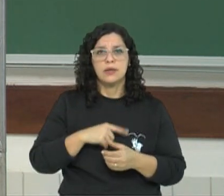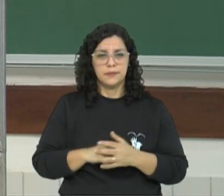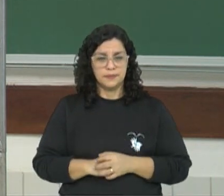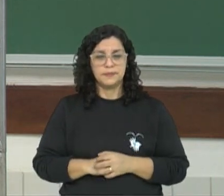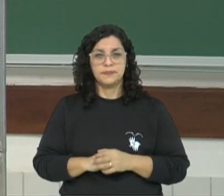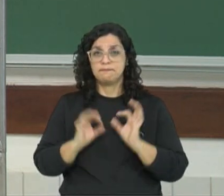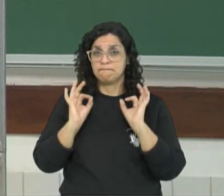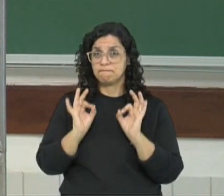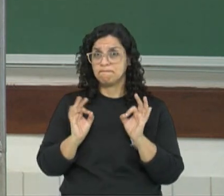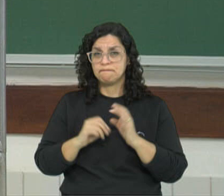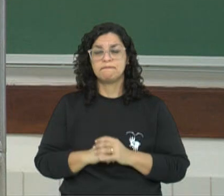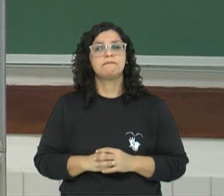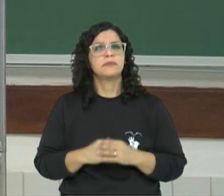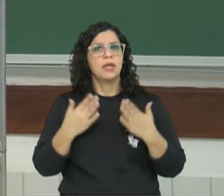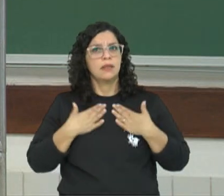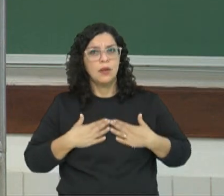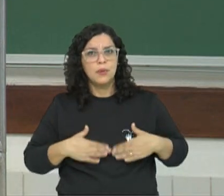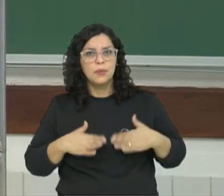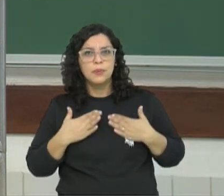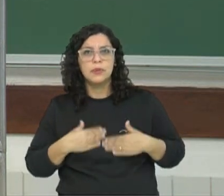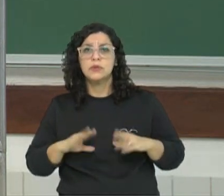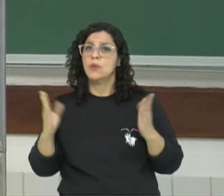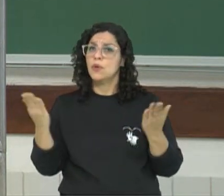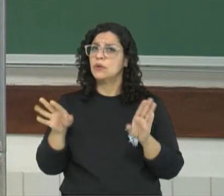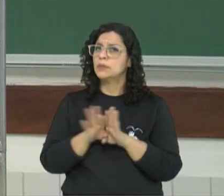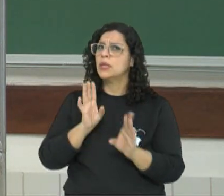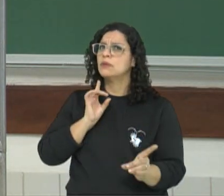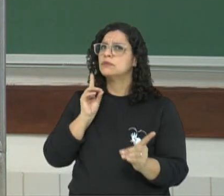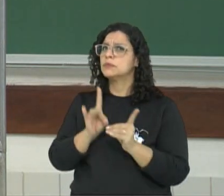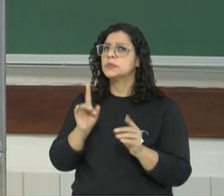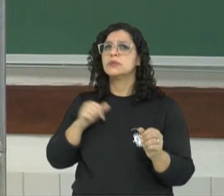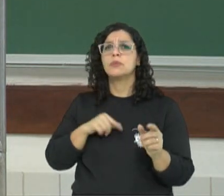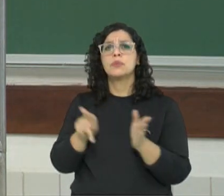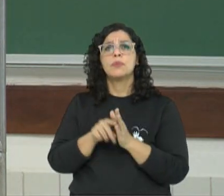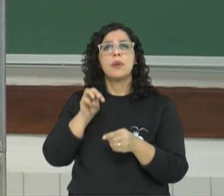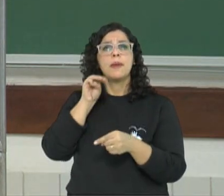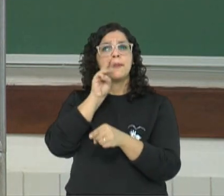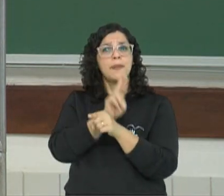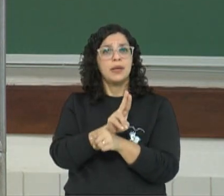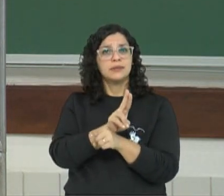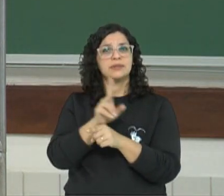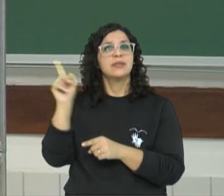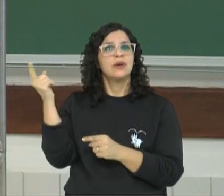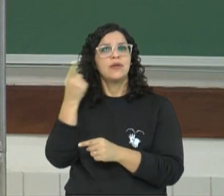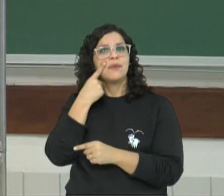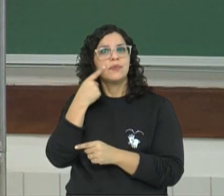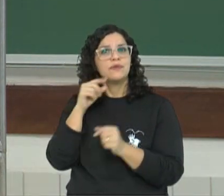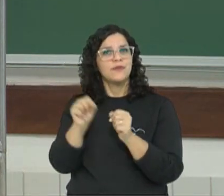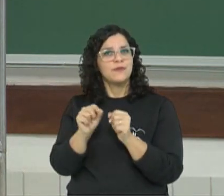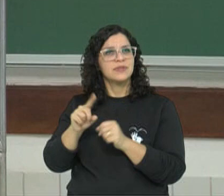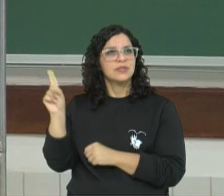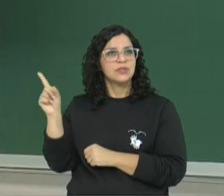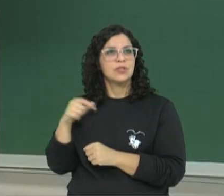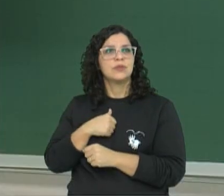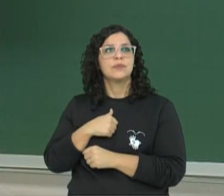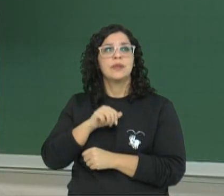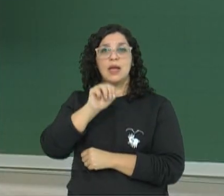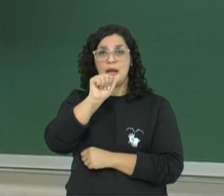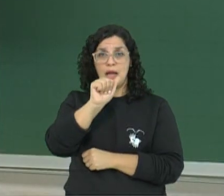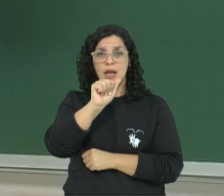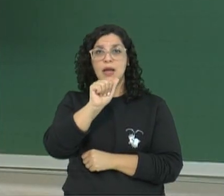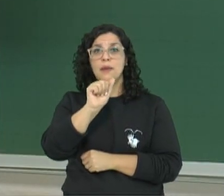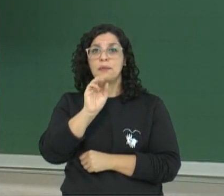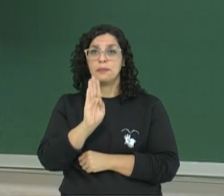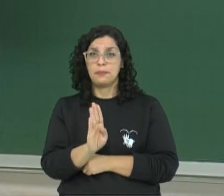espaço. Certo? Tranquilo? Então, com isso, eu consigo determinar a sua massa. E aí que tem a jogadinha. Eu vou fazer isso para o item